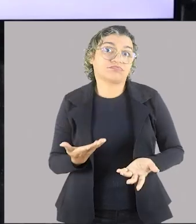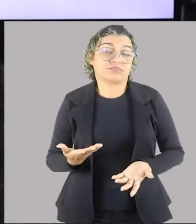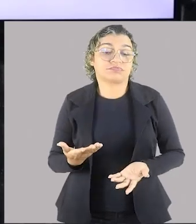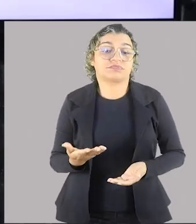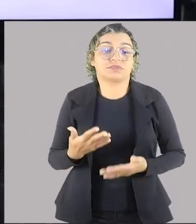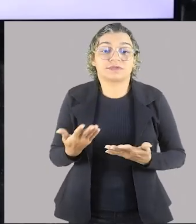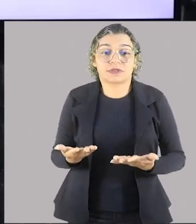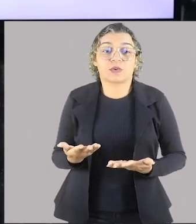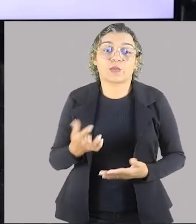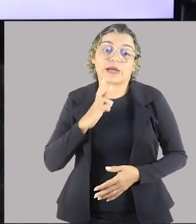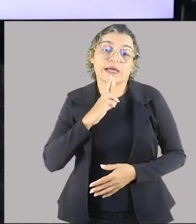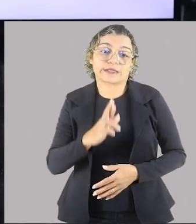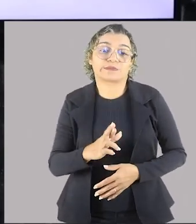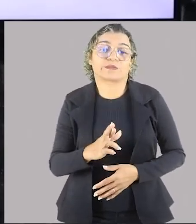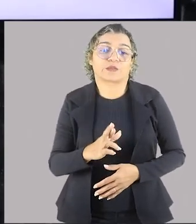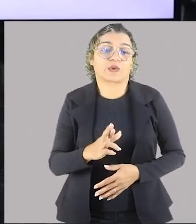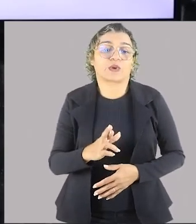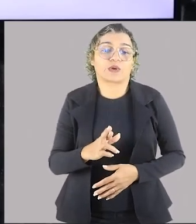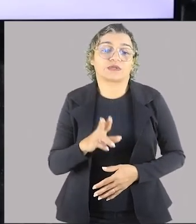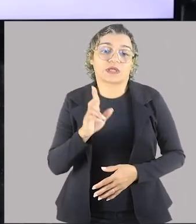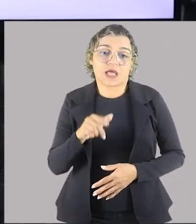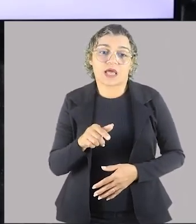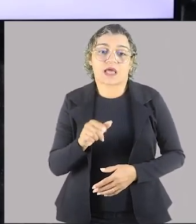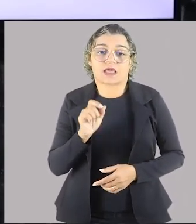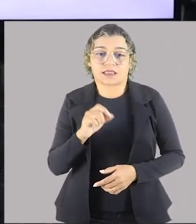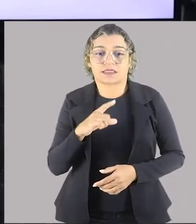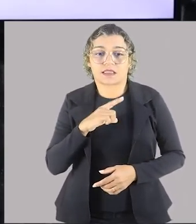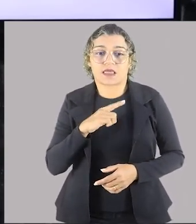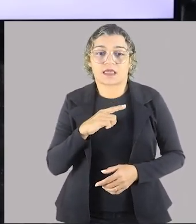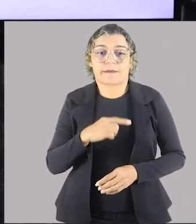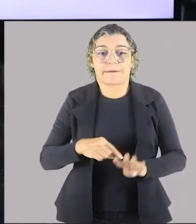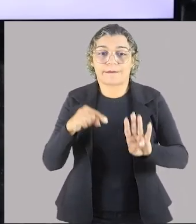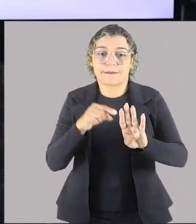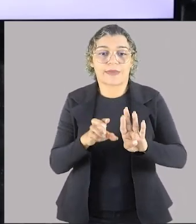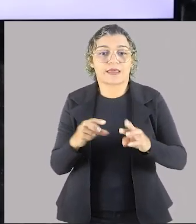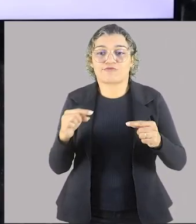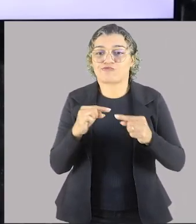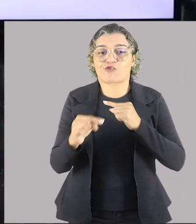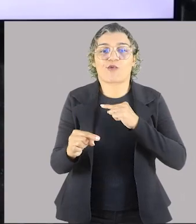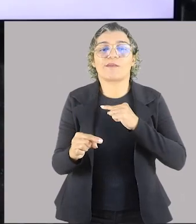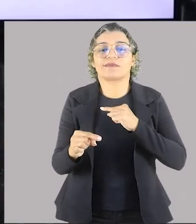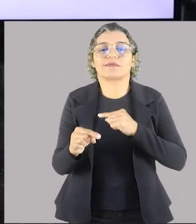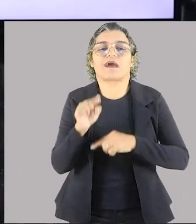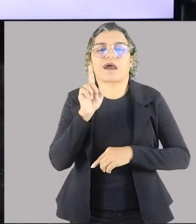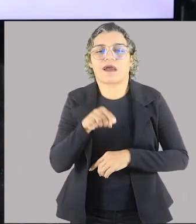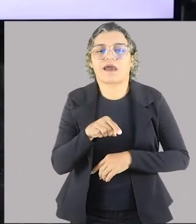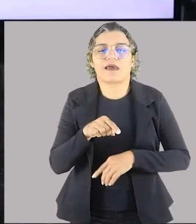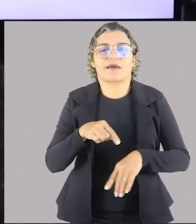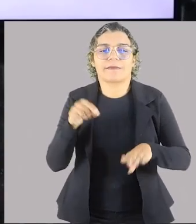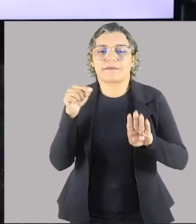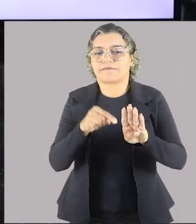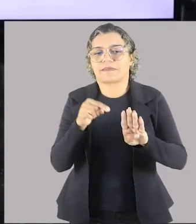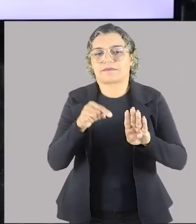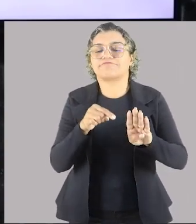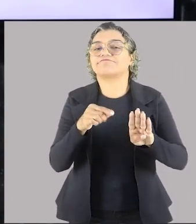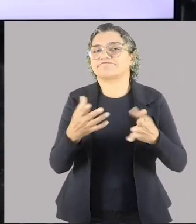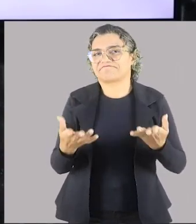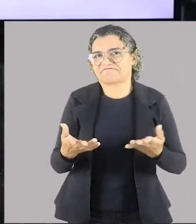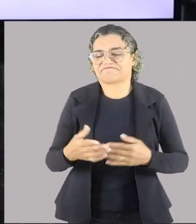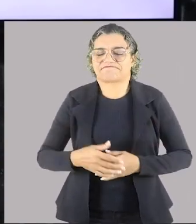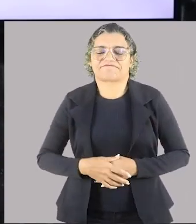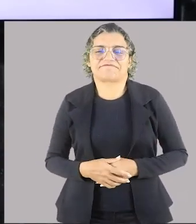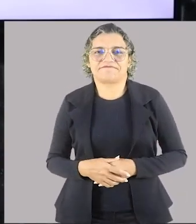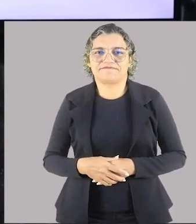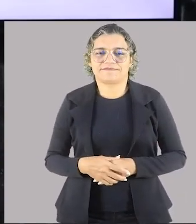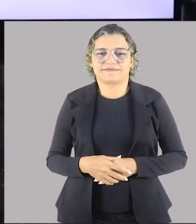Então, na nossa questão, a resposta correta é excesso de